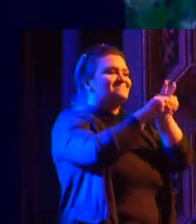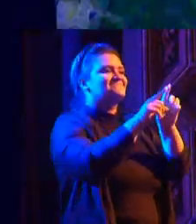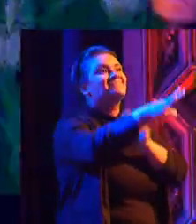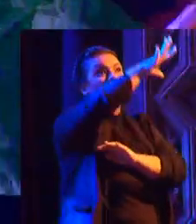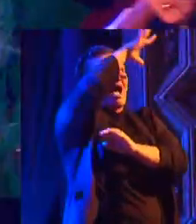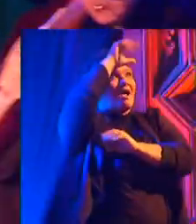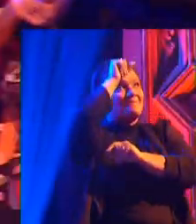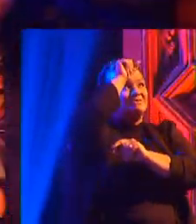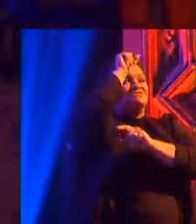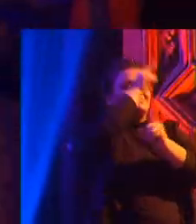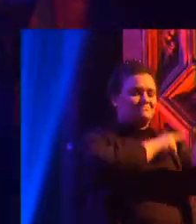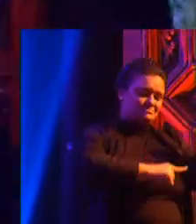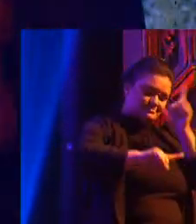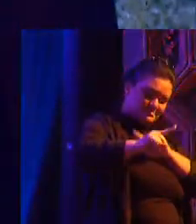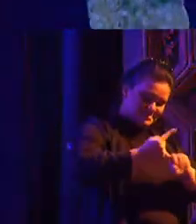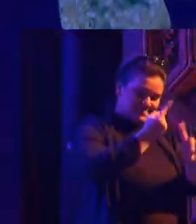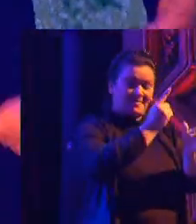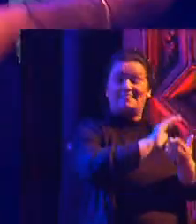de Música.